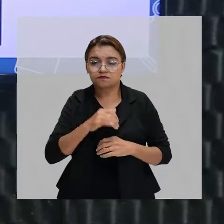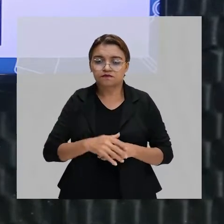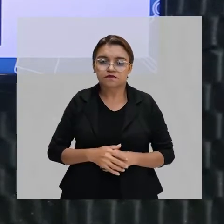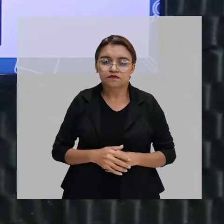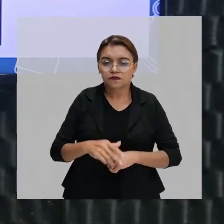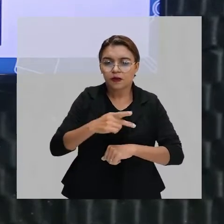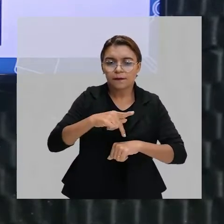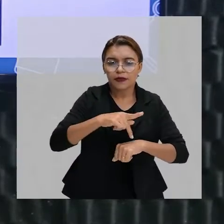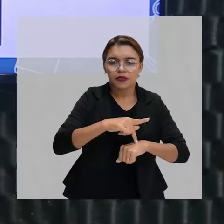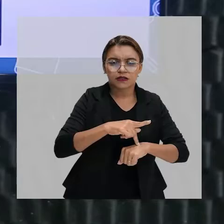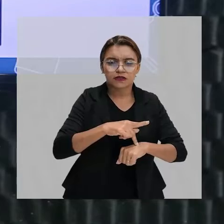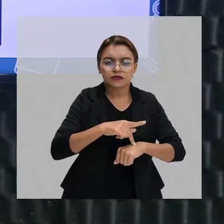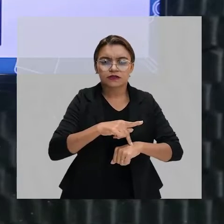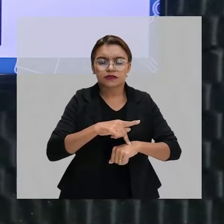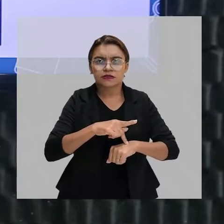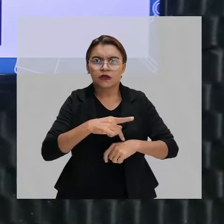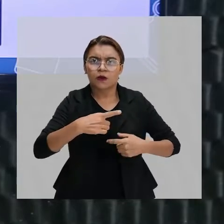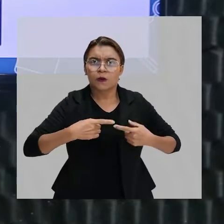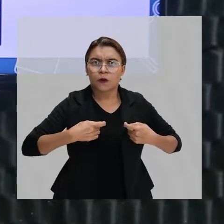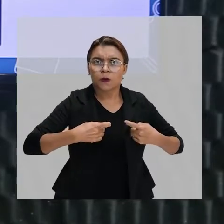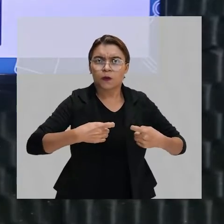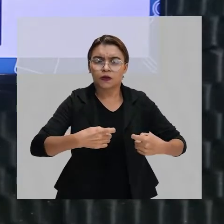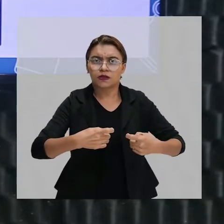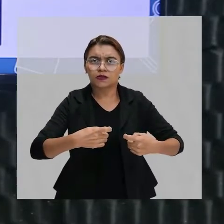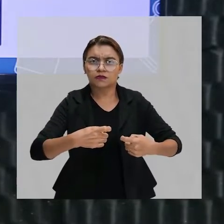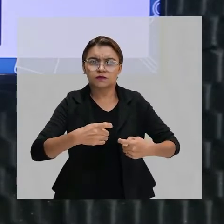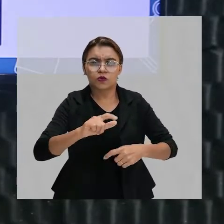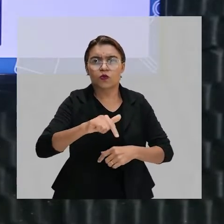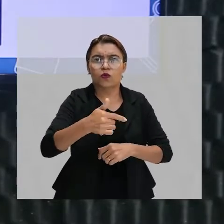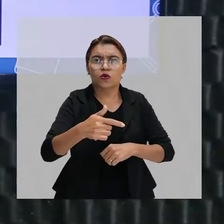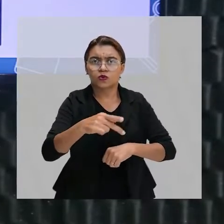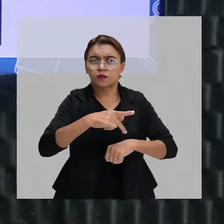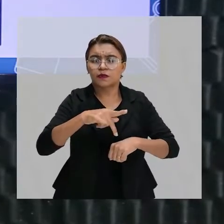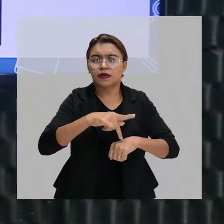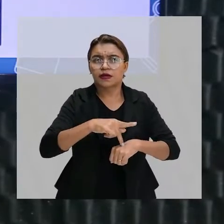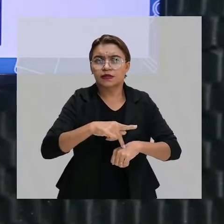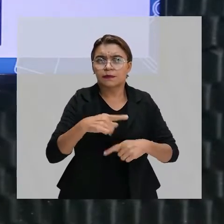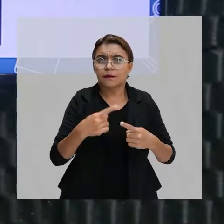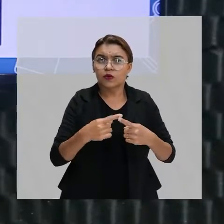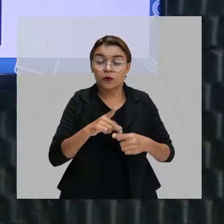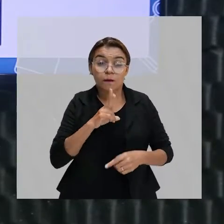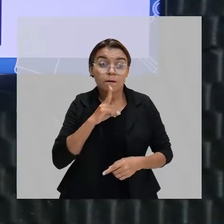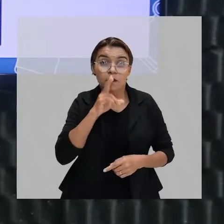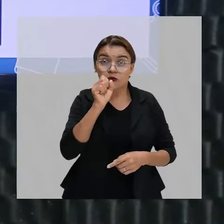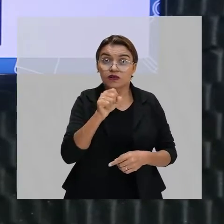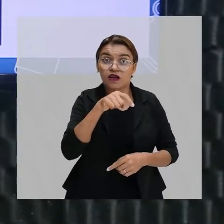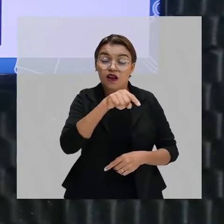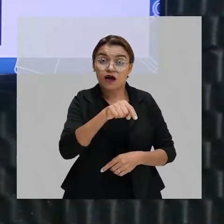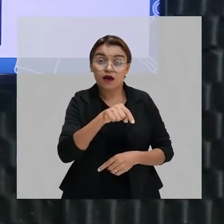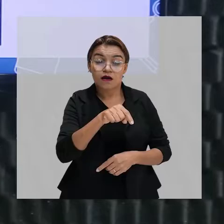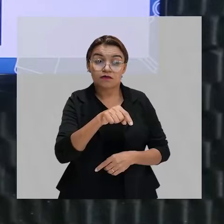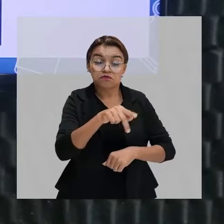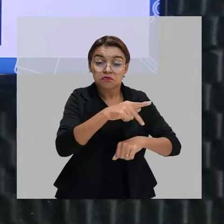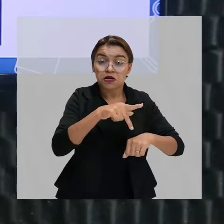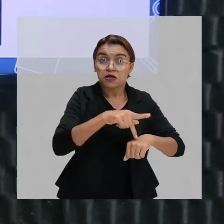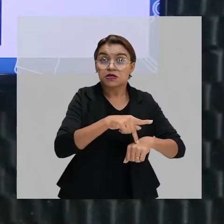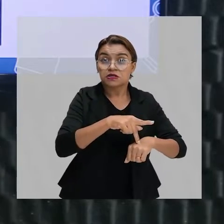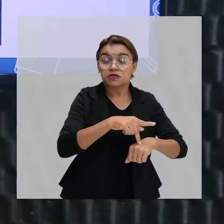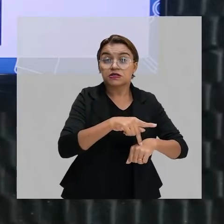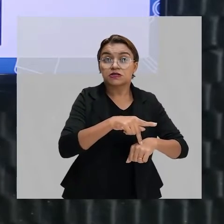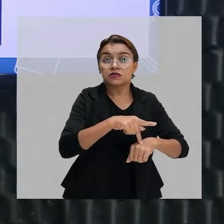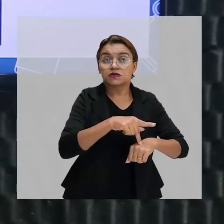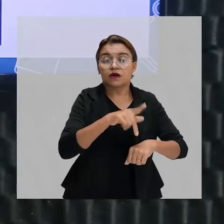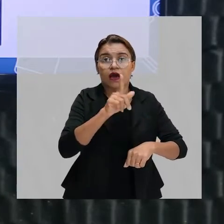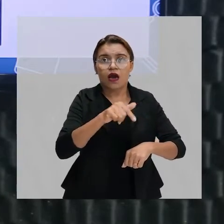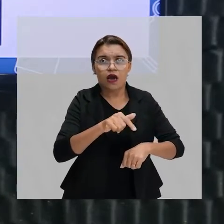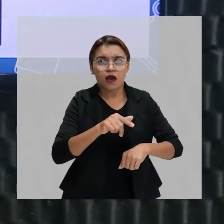para instalar ou não vai entrar em combate com o pai está ou porque o poderio bélico daquela daquela nacionalidade daquela